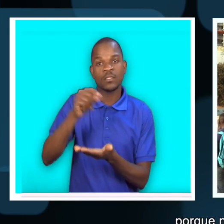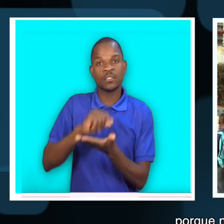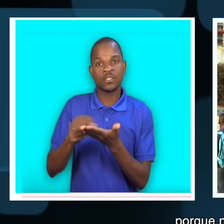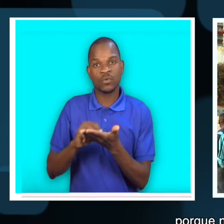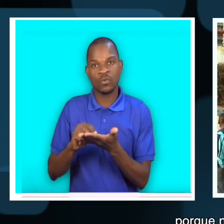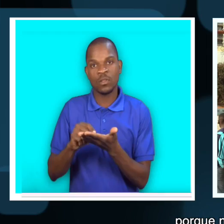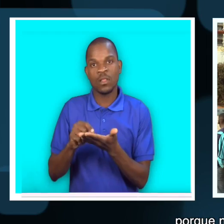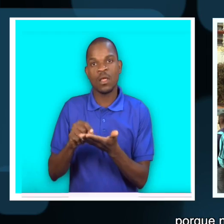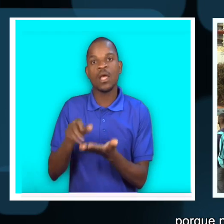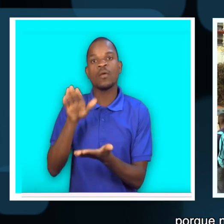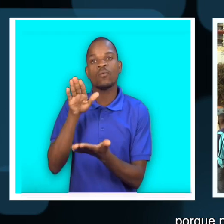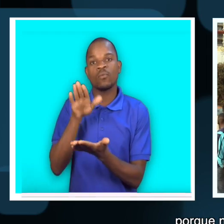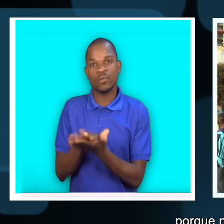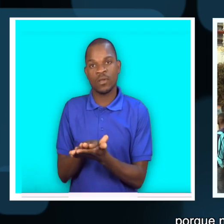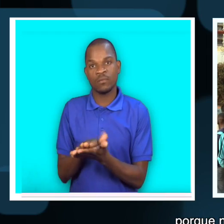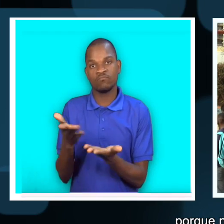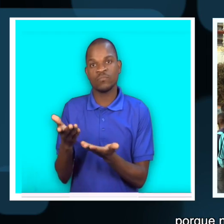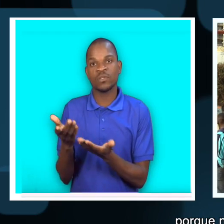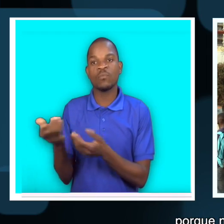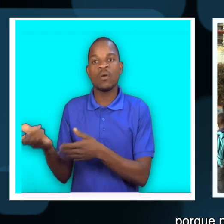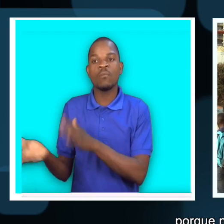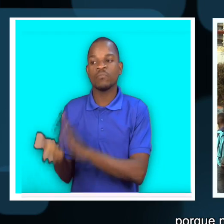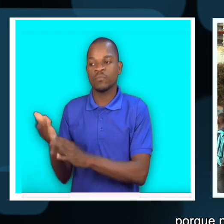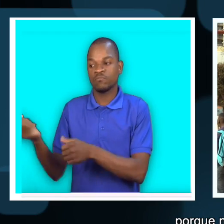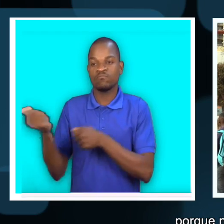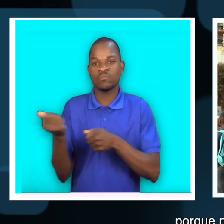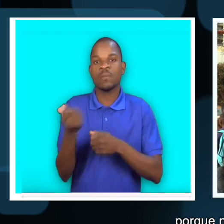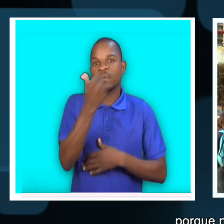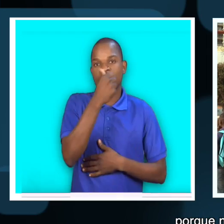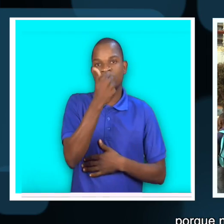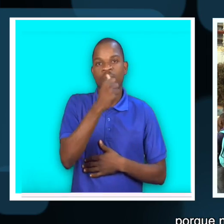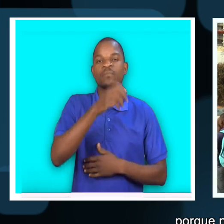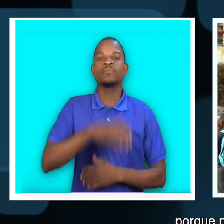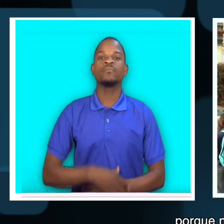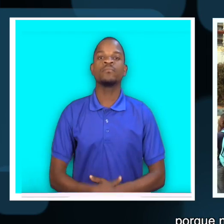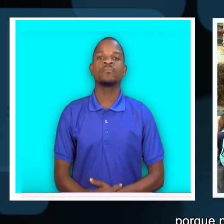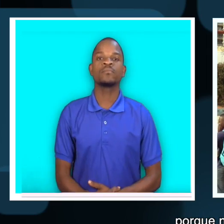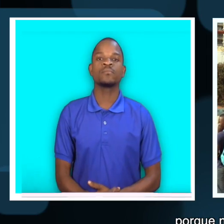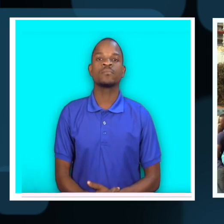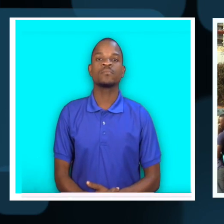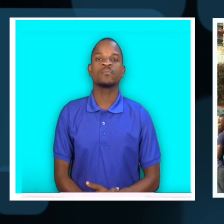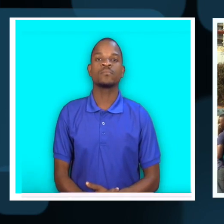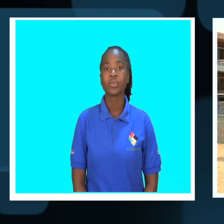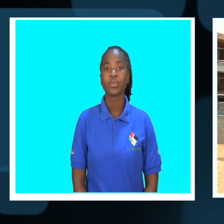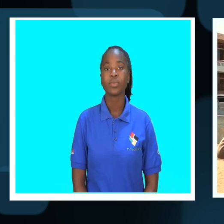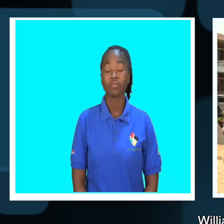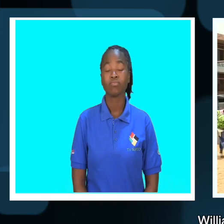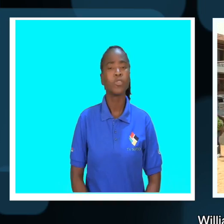porque as escolas é onde mais aliciam-se para o consumo de álcool.